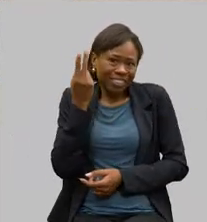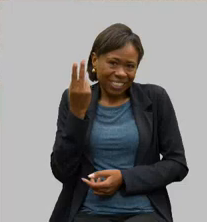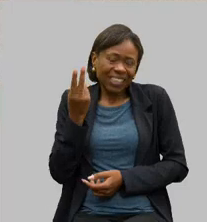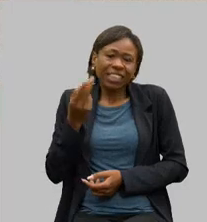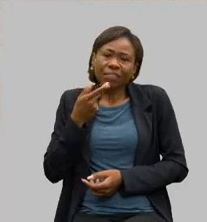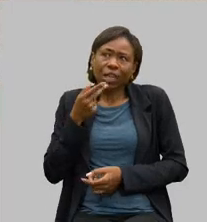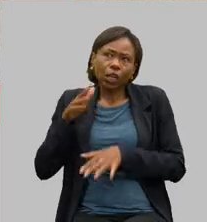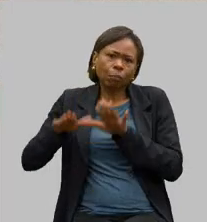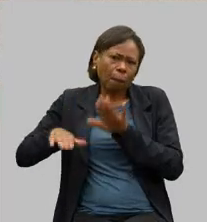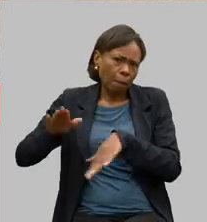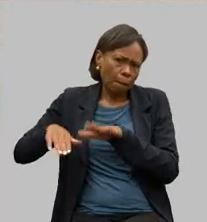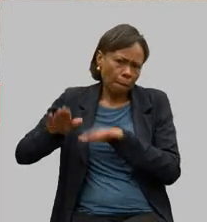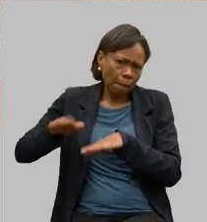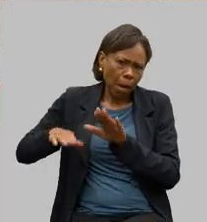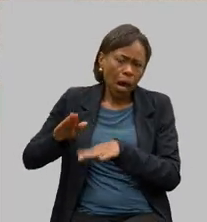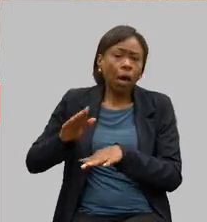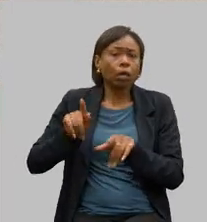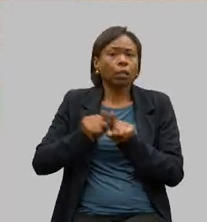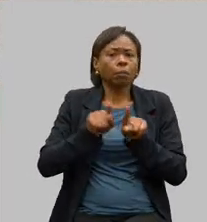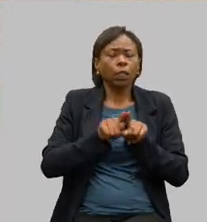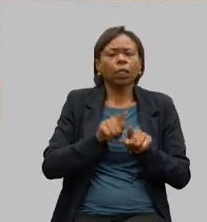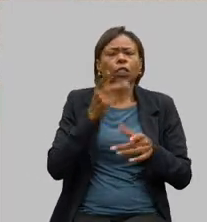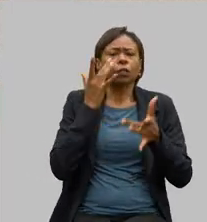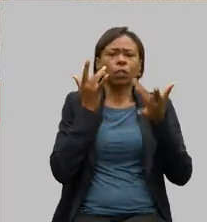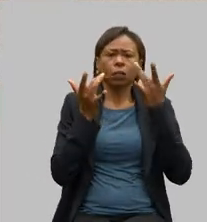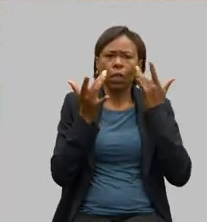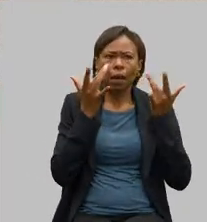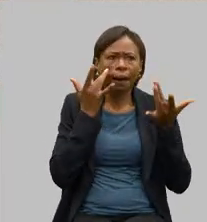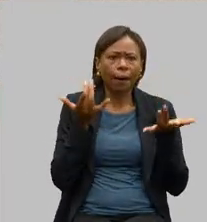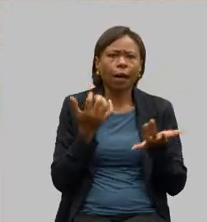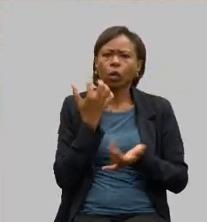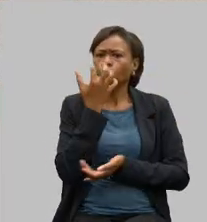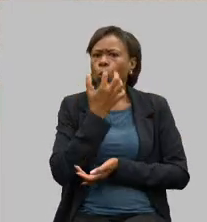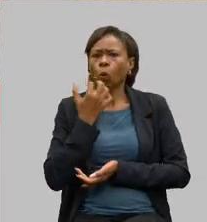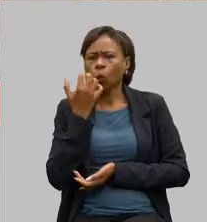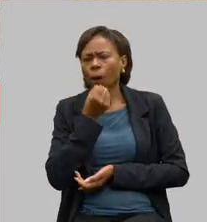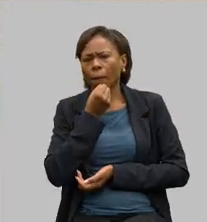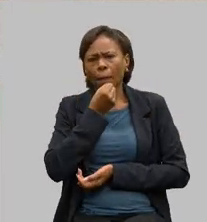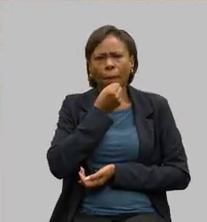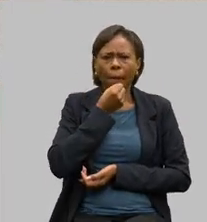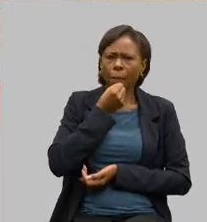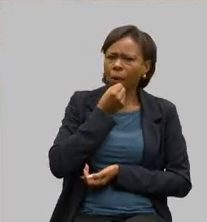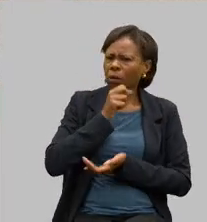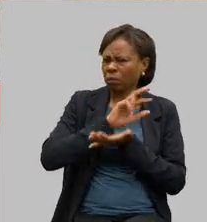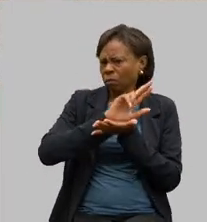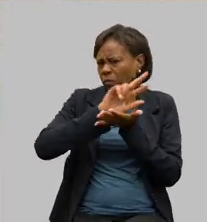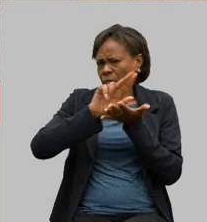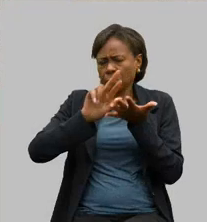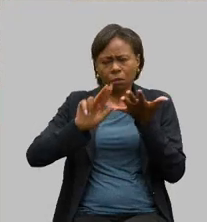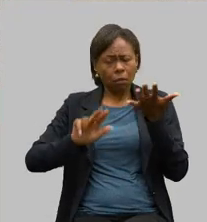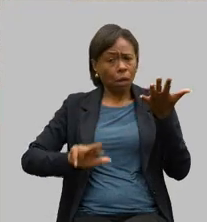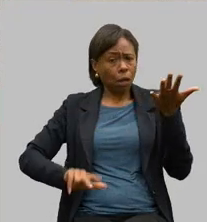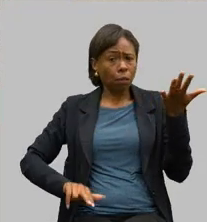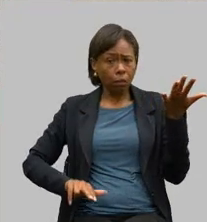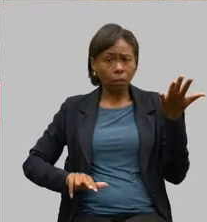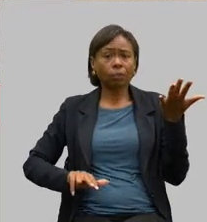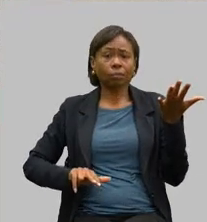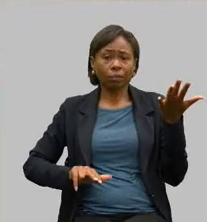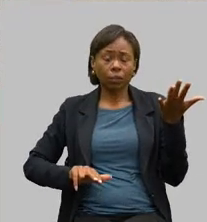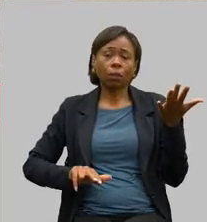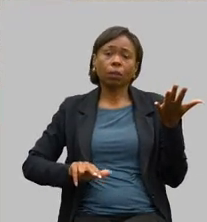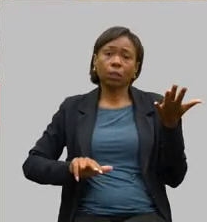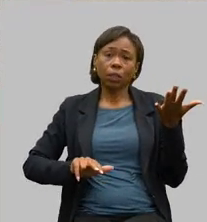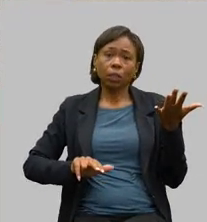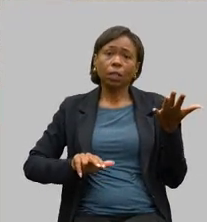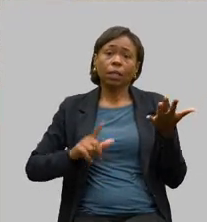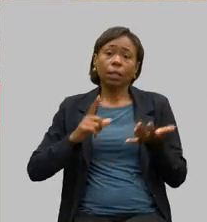mas desde quem queer o teatro enfim que são as músicas que Os espetáculos enfim nós estamos falando de um recurso que